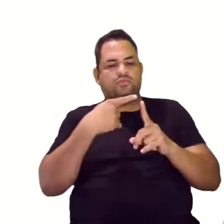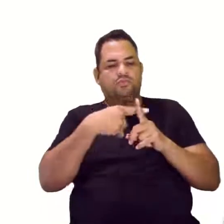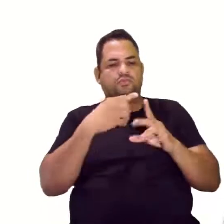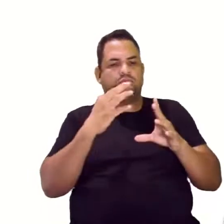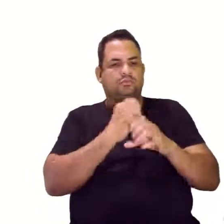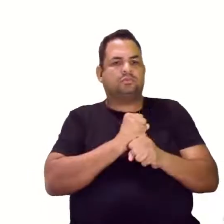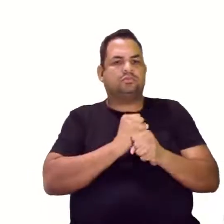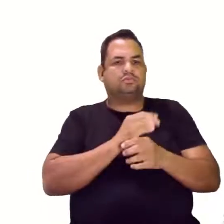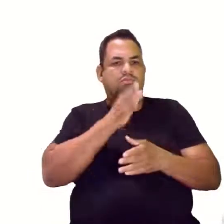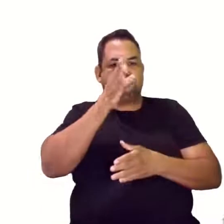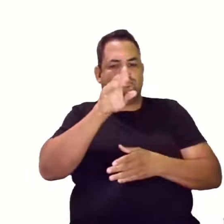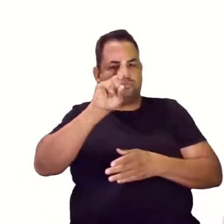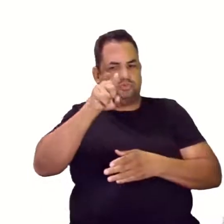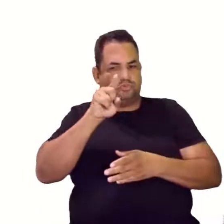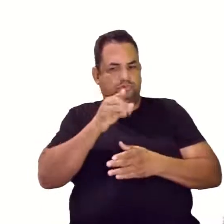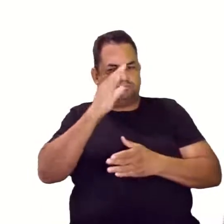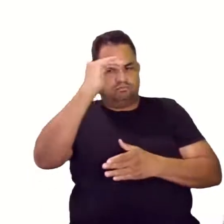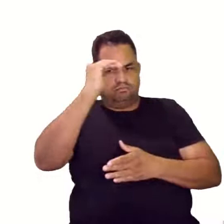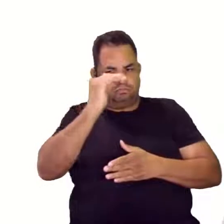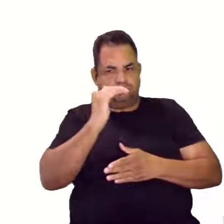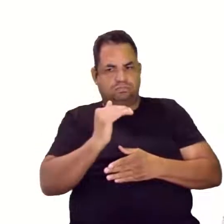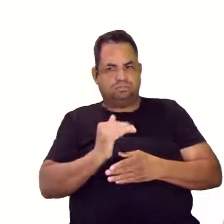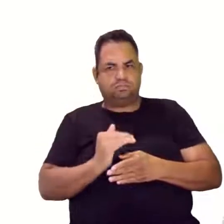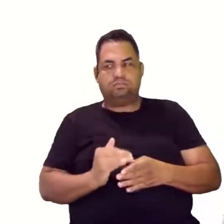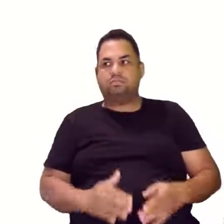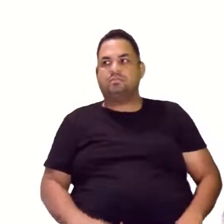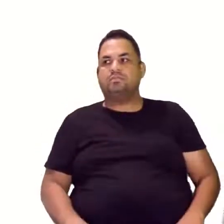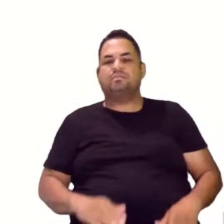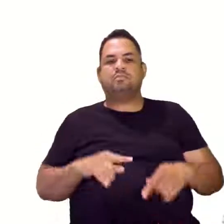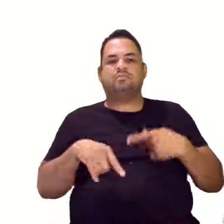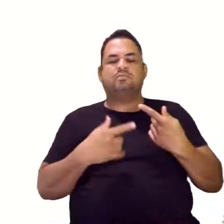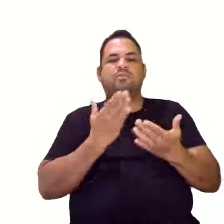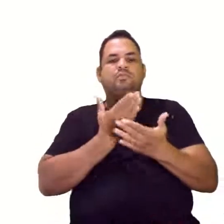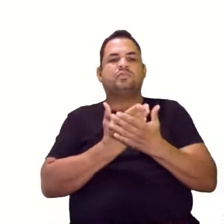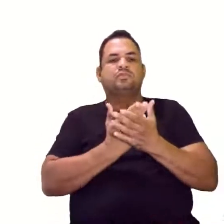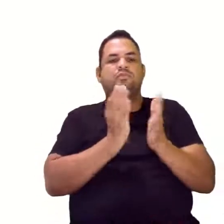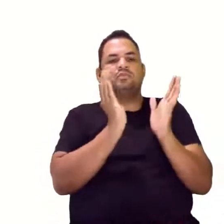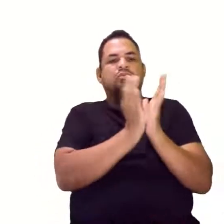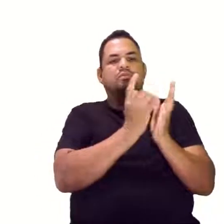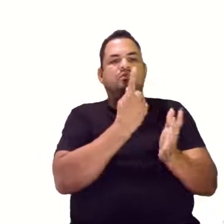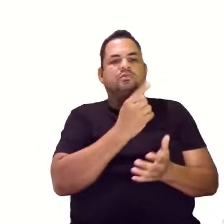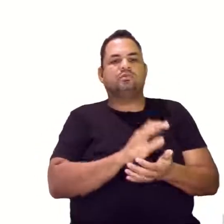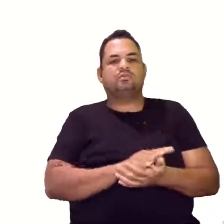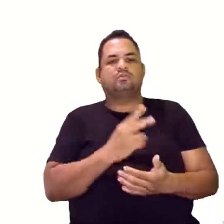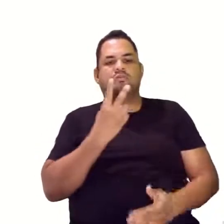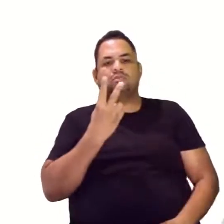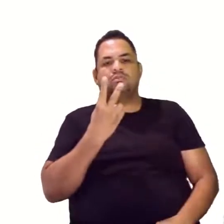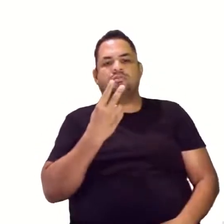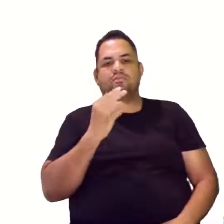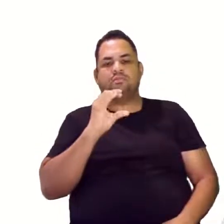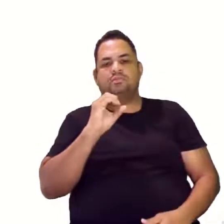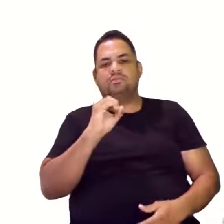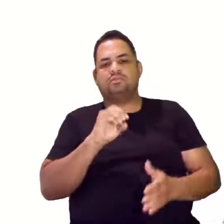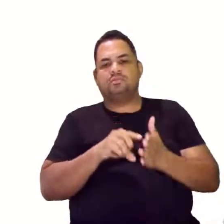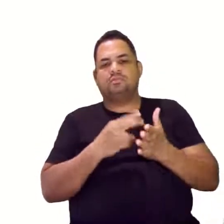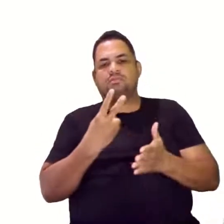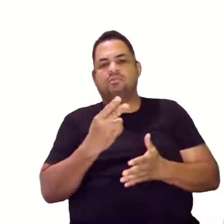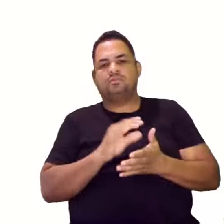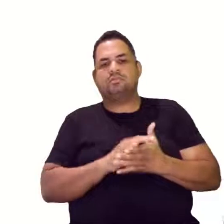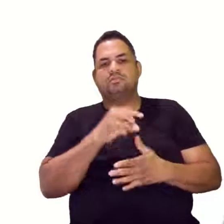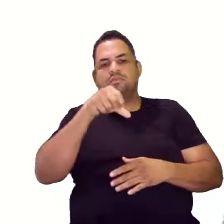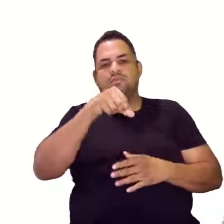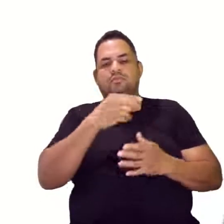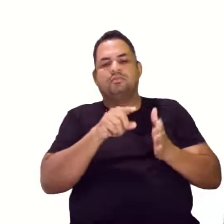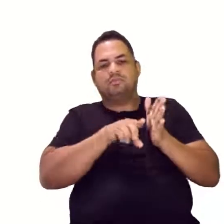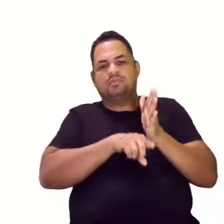números decimais, vírgula embaixo de vírgula, isso a gente já estudou lá na unidade 1, né? Beleza. 2 menos 0, 2. 2. 9 menos 6,